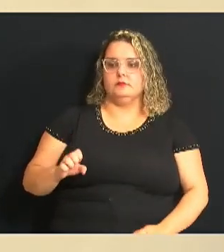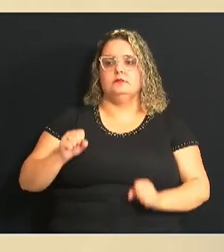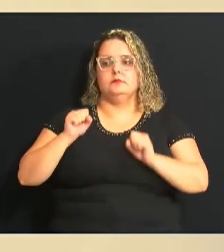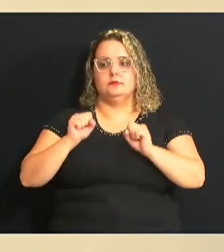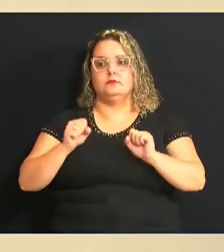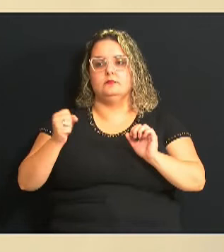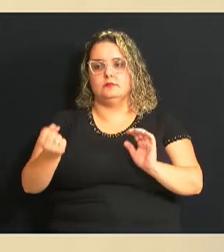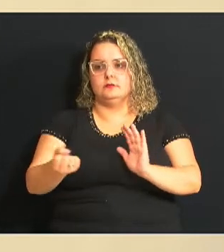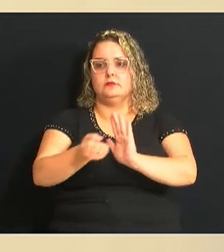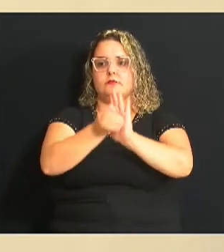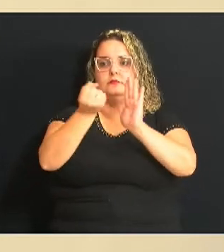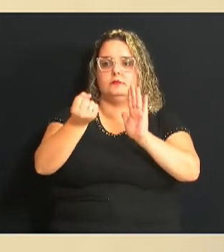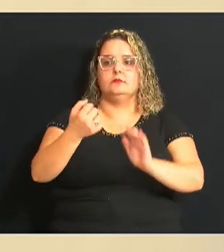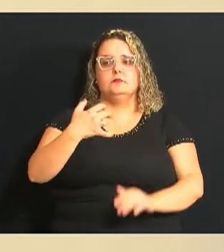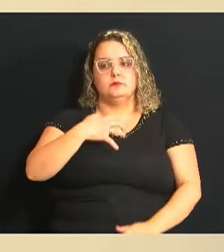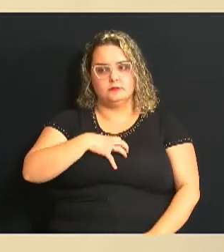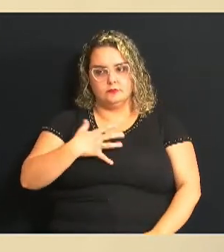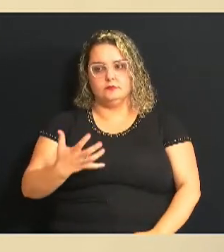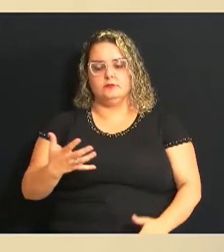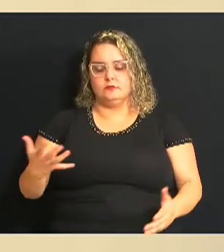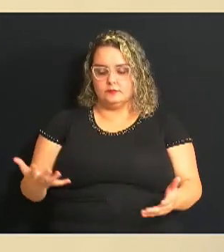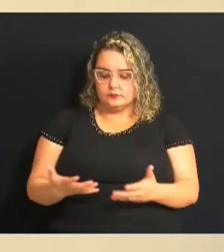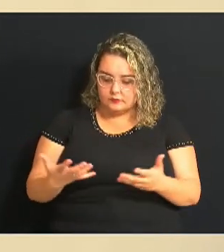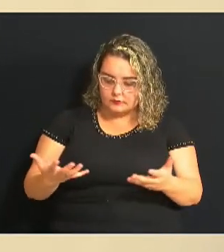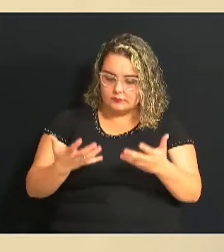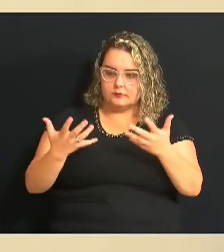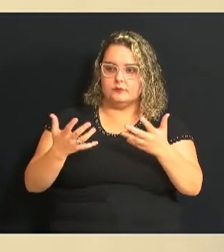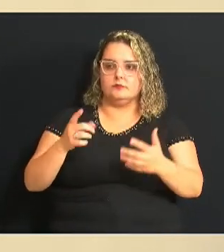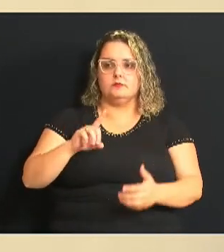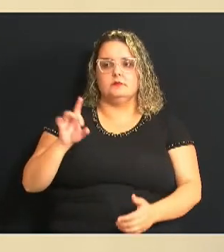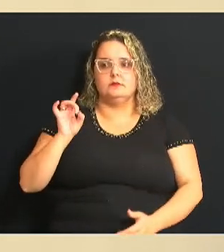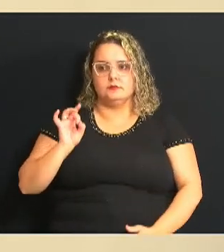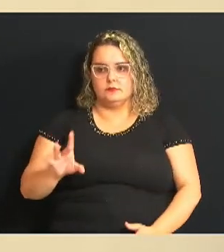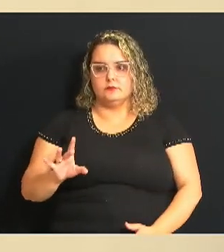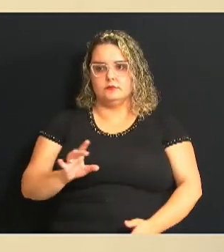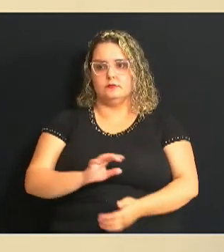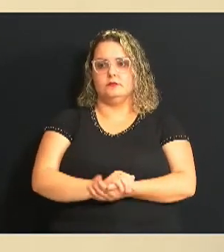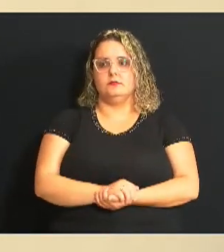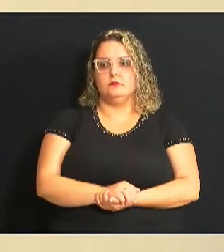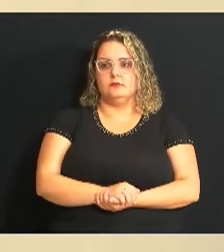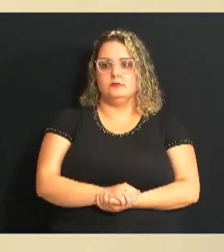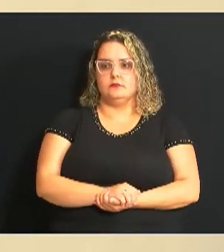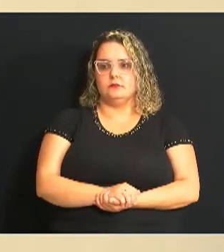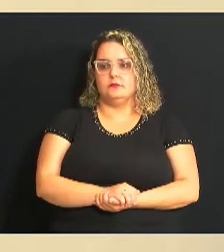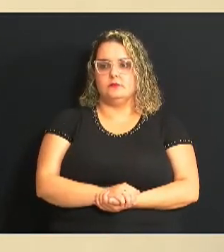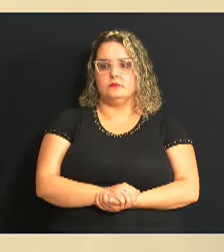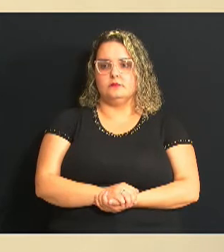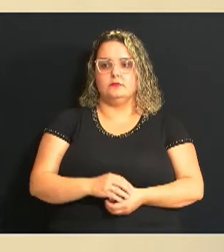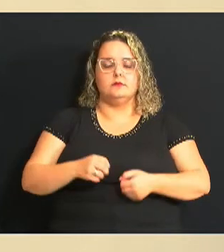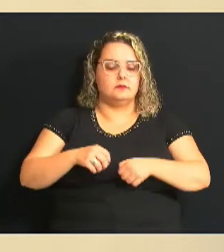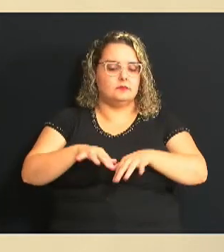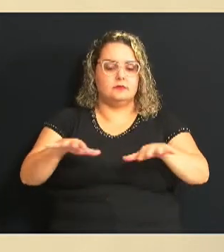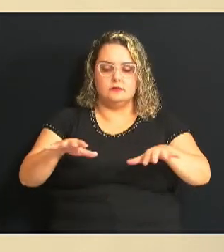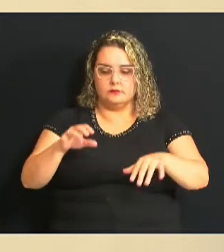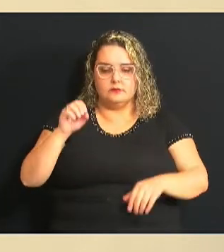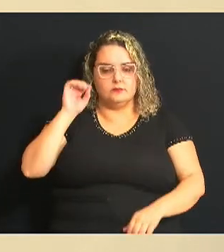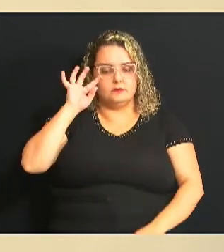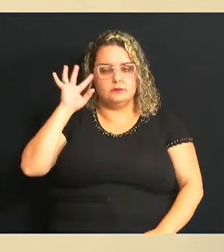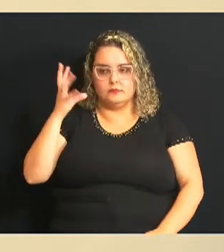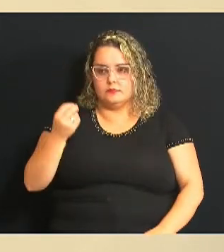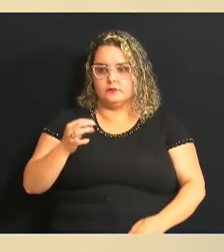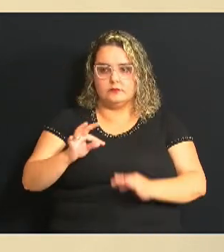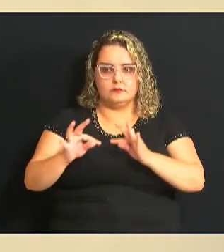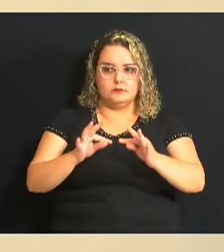marcar, de alguma forma, contribuir, não apenas com a transmissão de um conhecimento